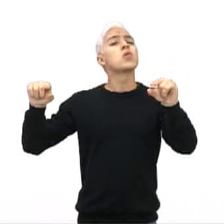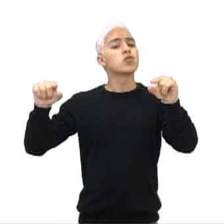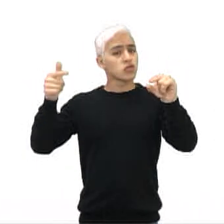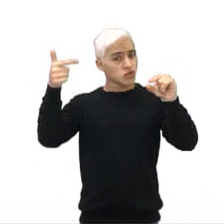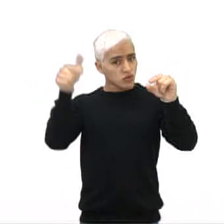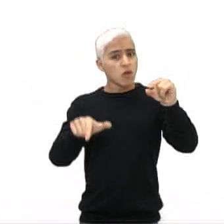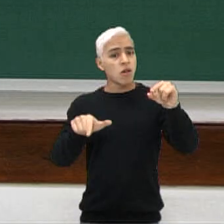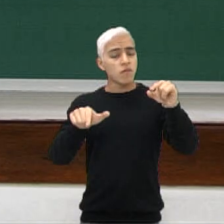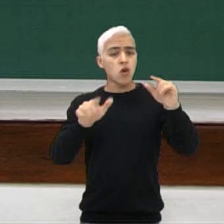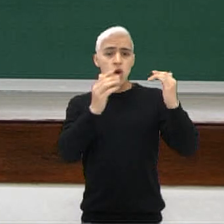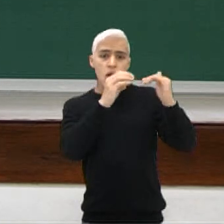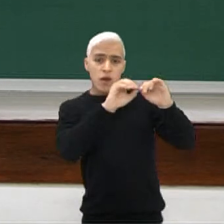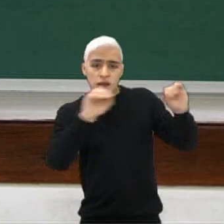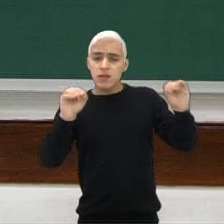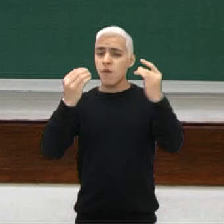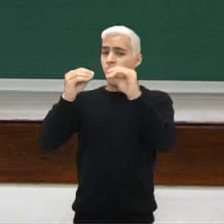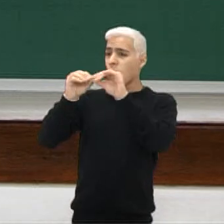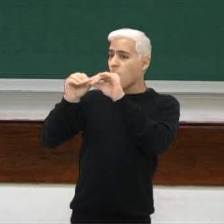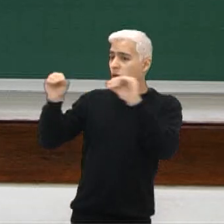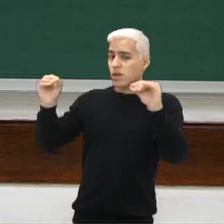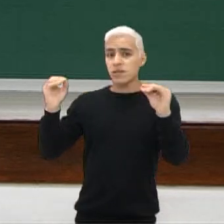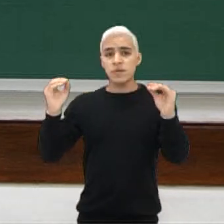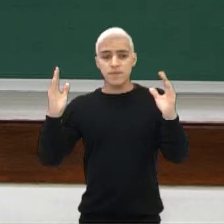duas orações. Orações